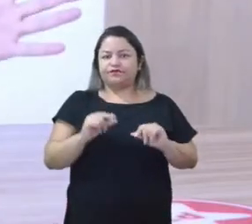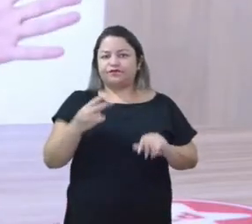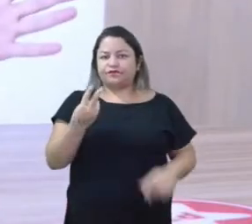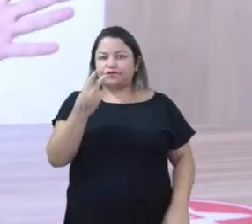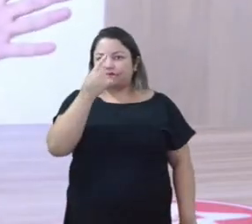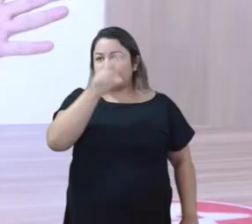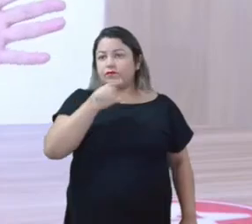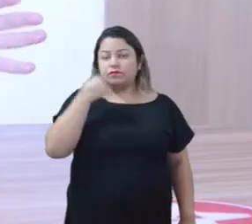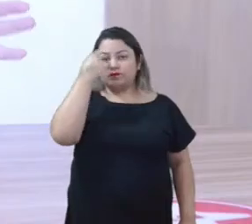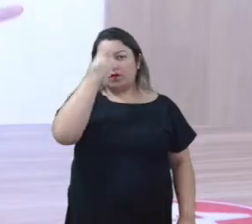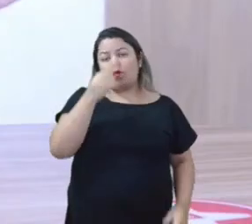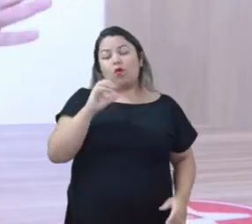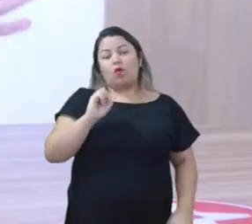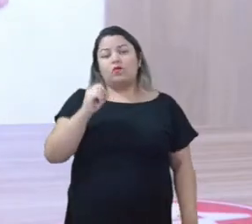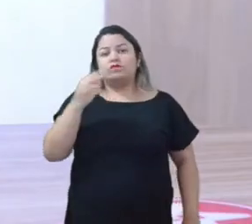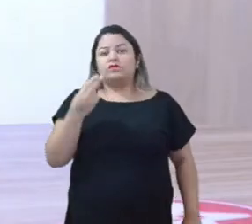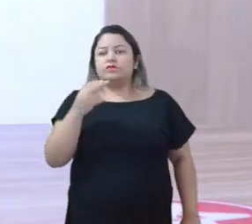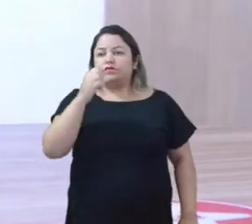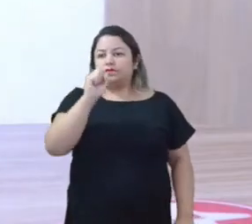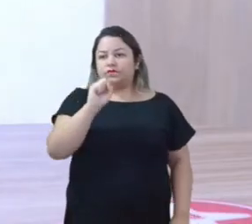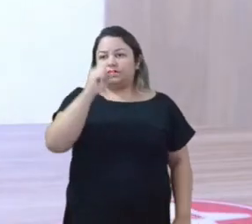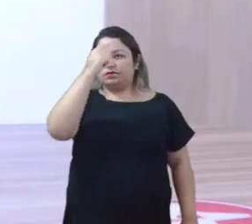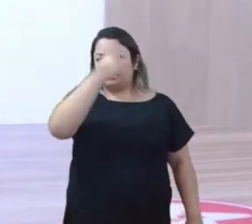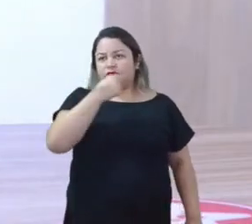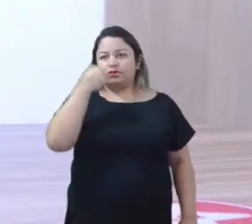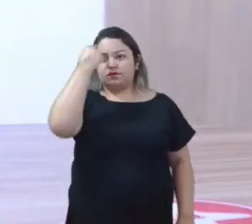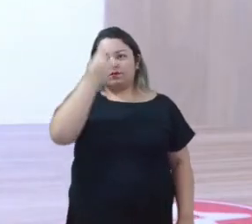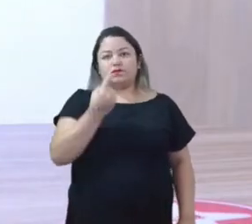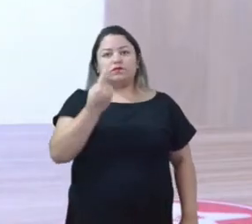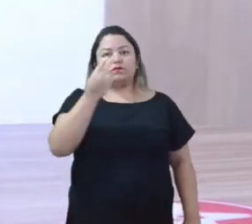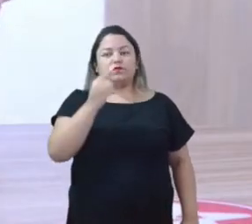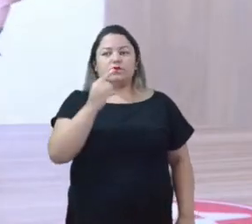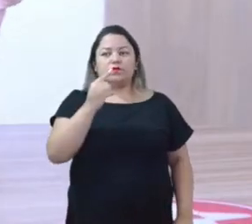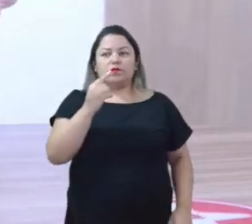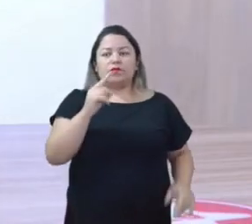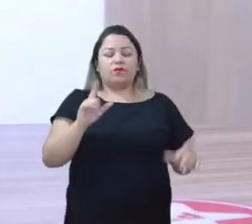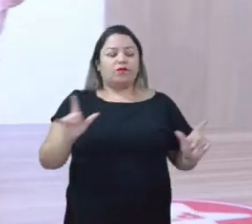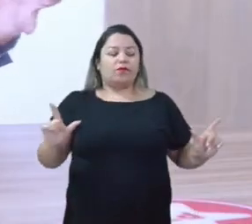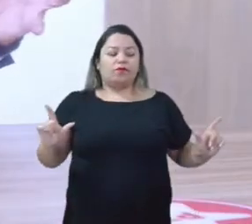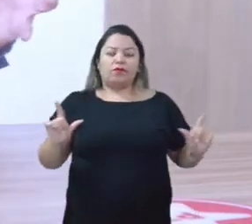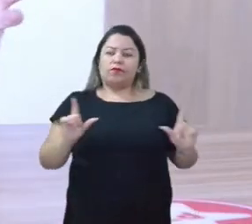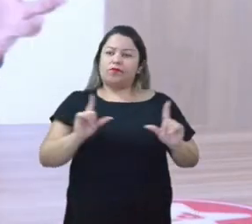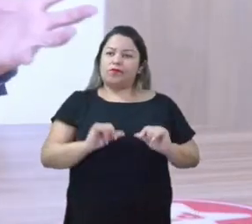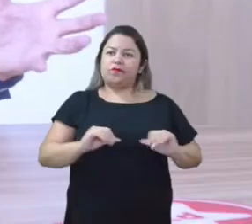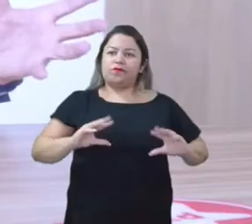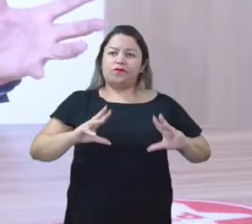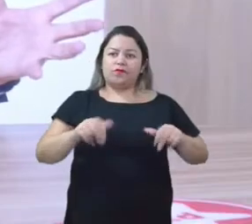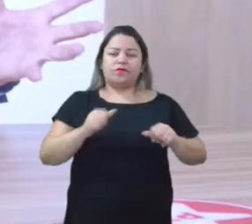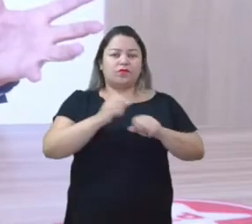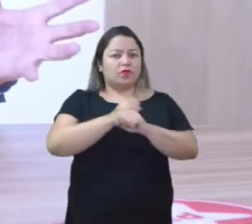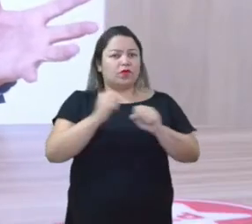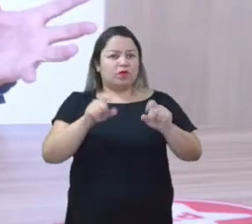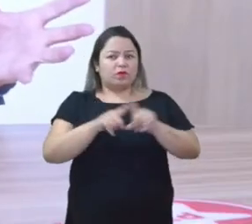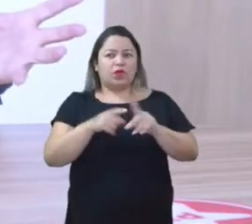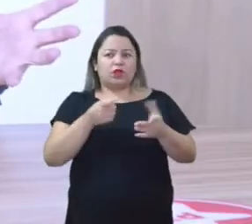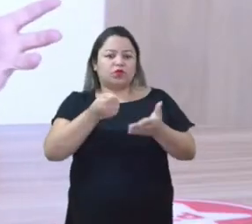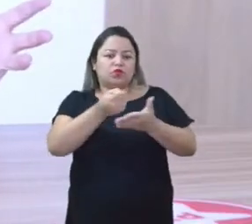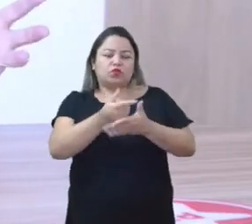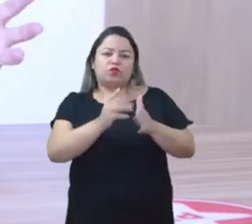num prazo de 8 anos, cada ano reduzir 1 hora, você dilui toda a possibilidade de aumento de custo de